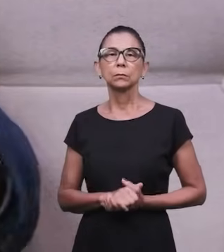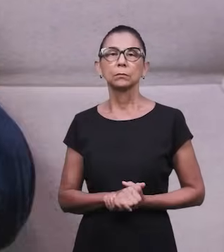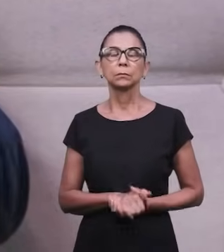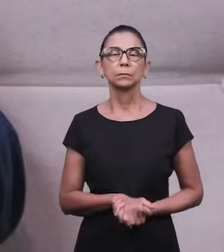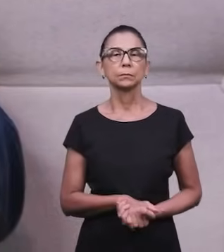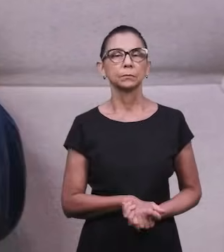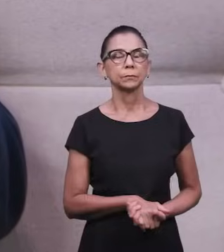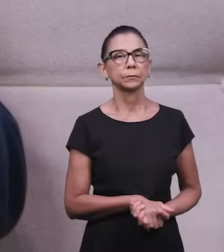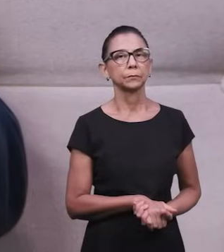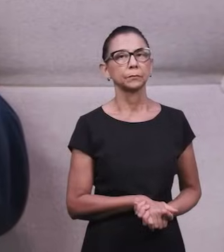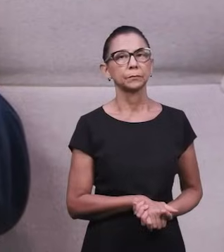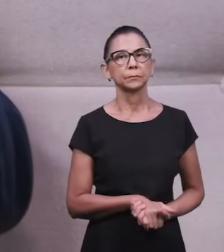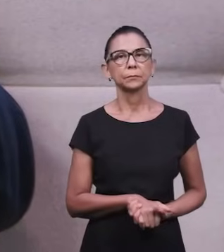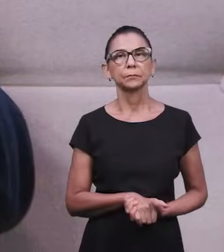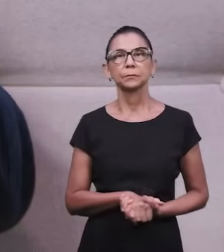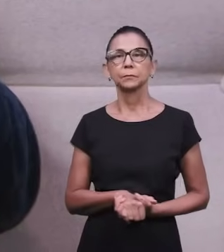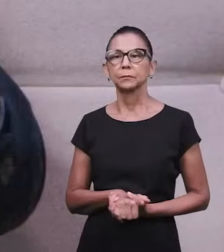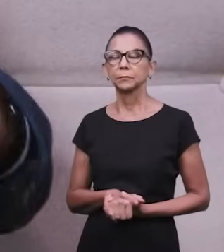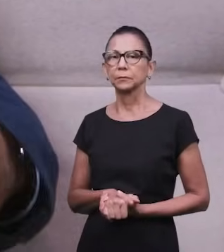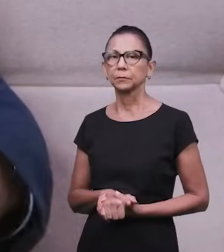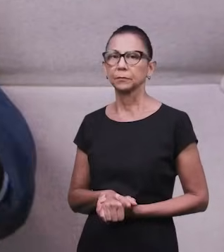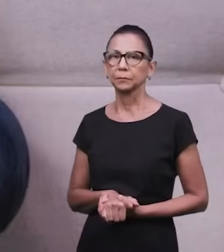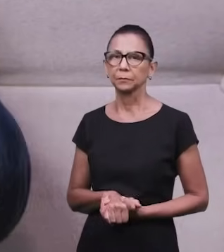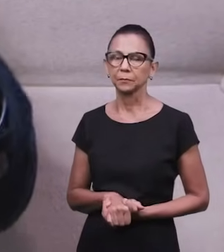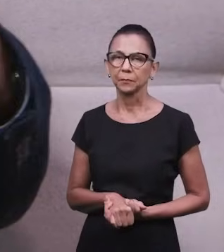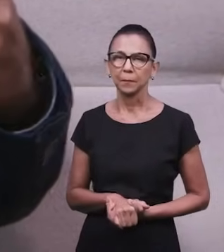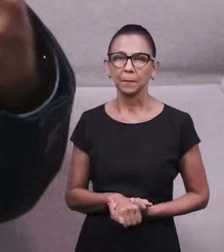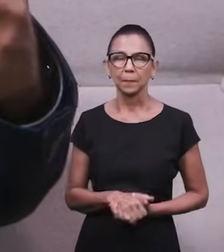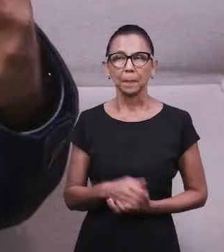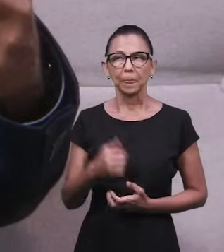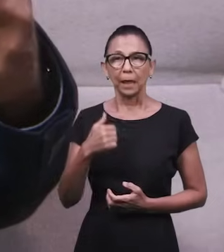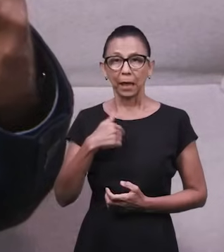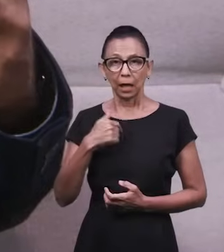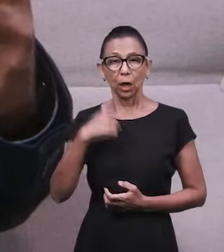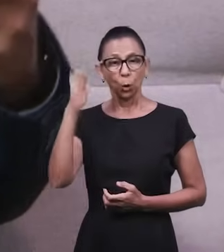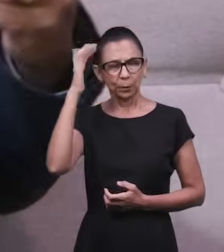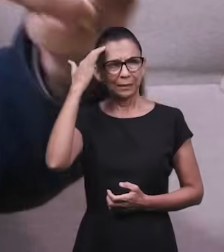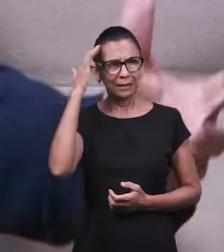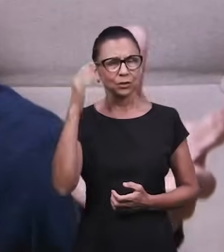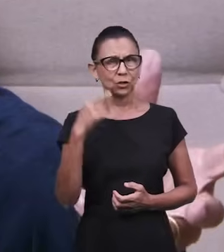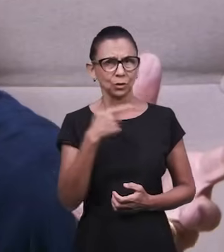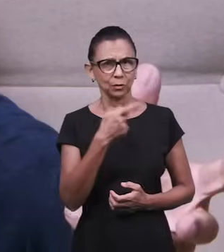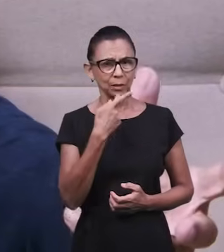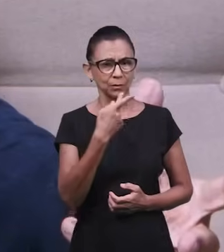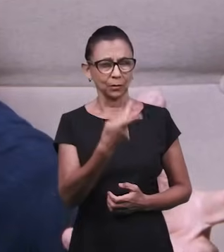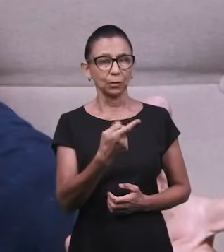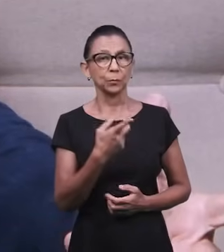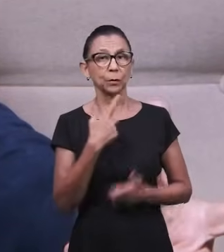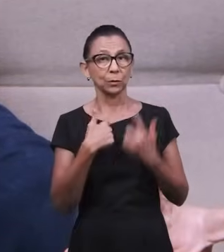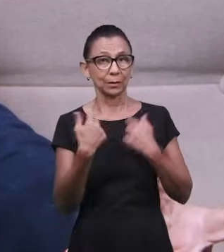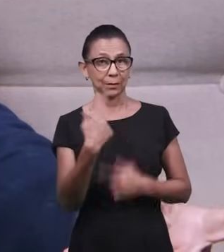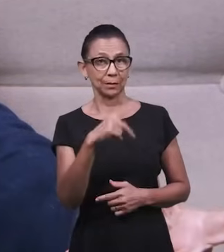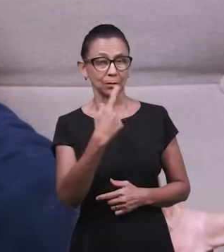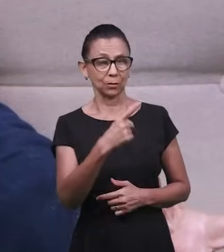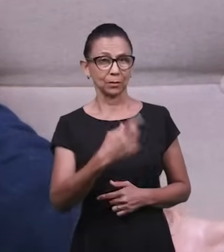assim. Ele falou assim, o desejo dele agora de ter uma experiência com